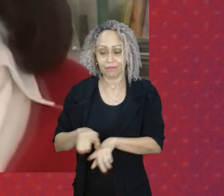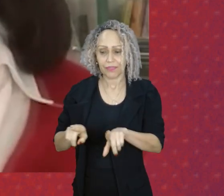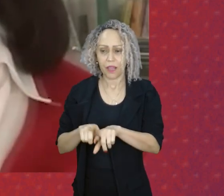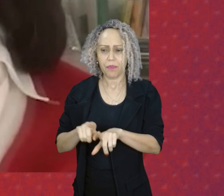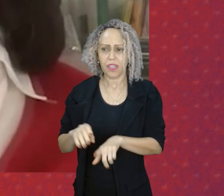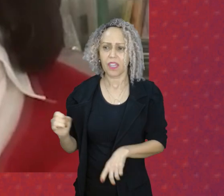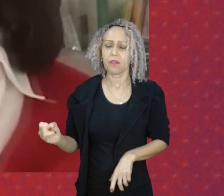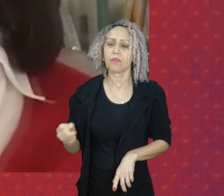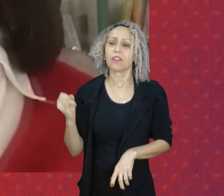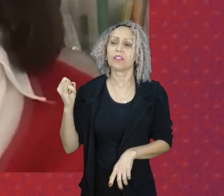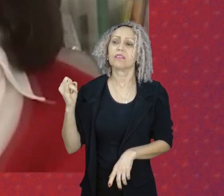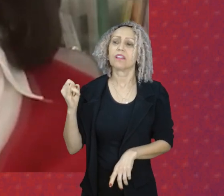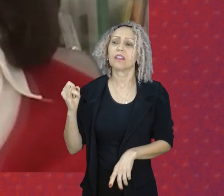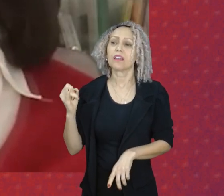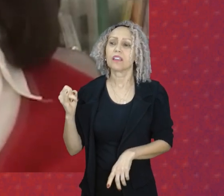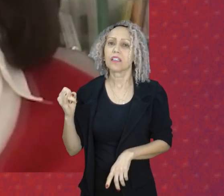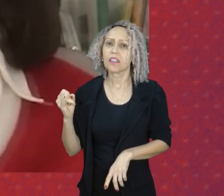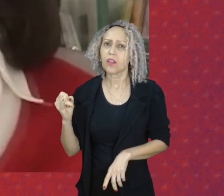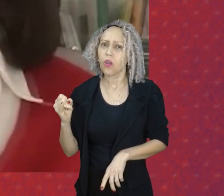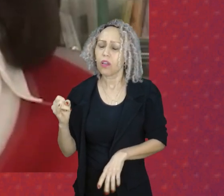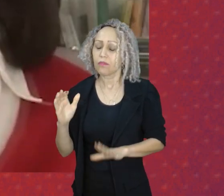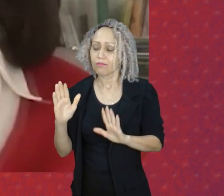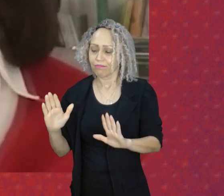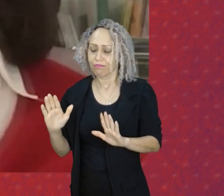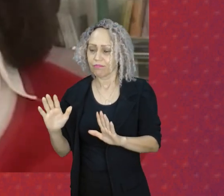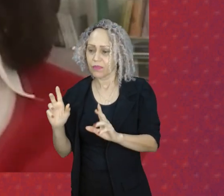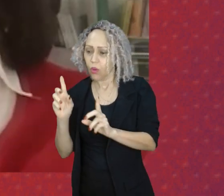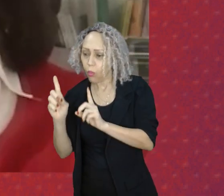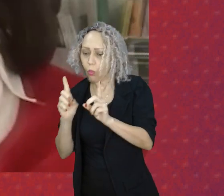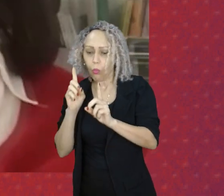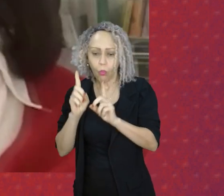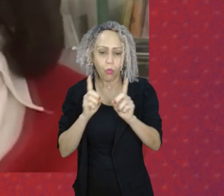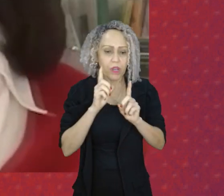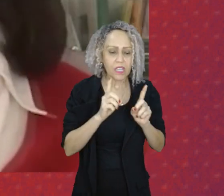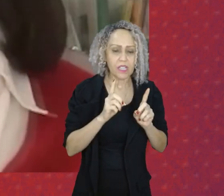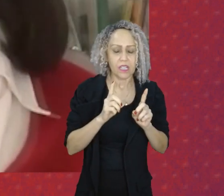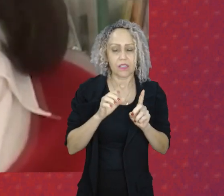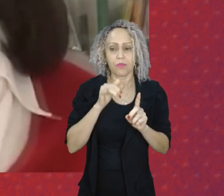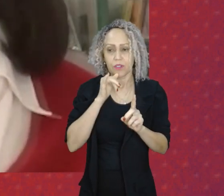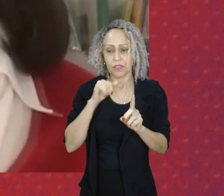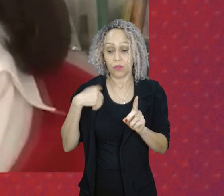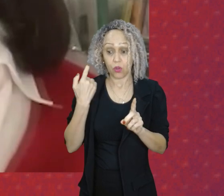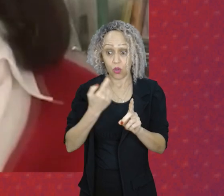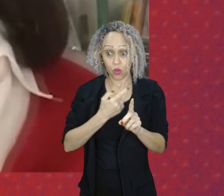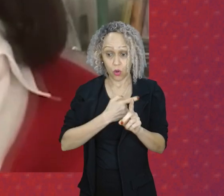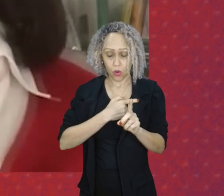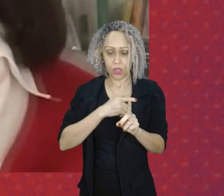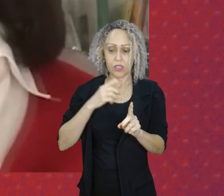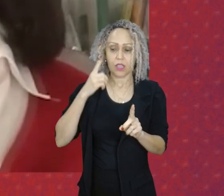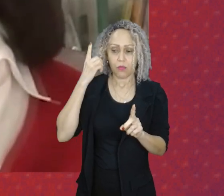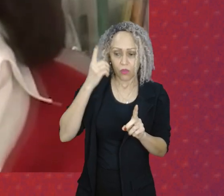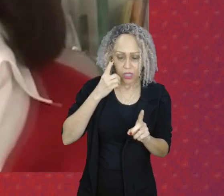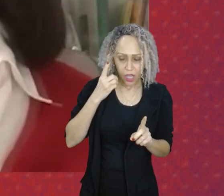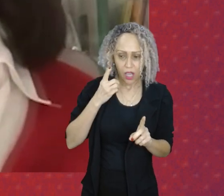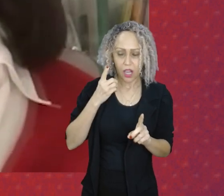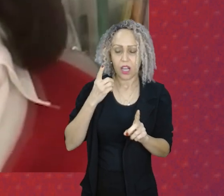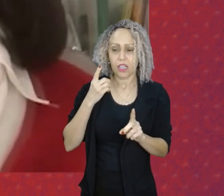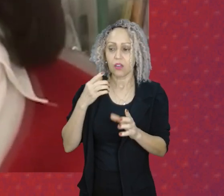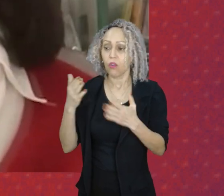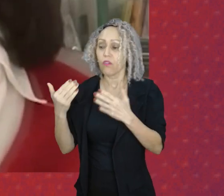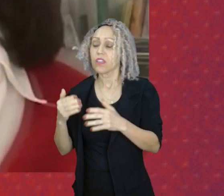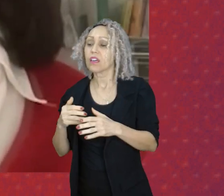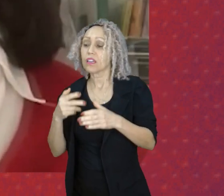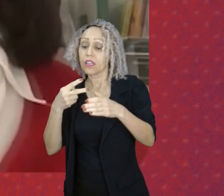importante o estabelecimento do diálogo com as nossas vereadoras nos municípios para interrelacionar